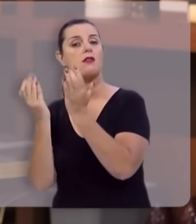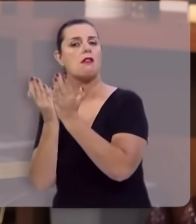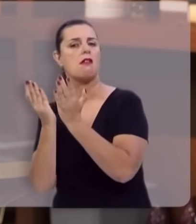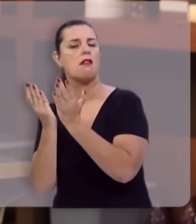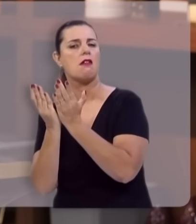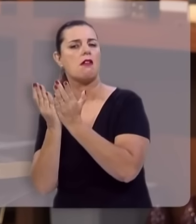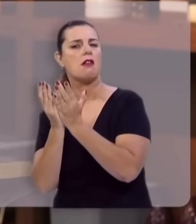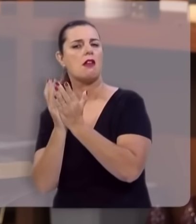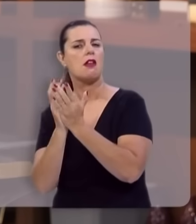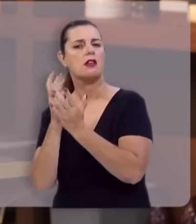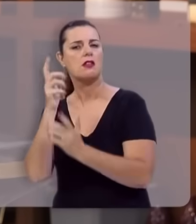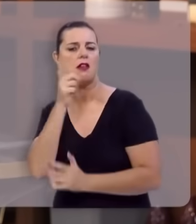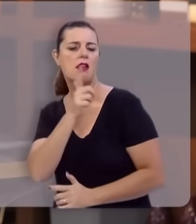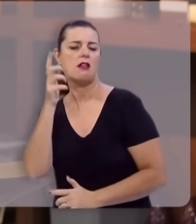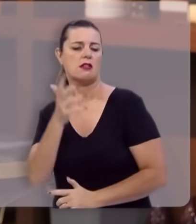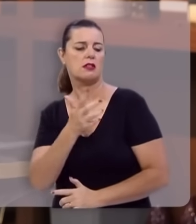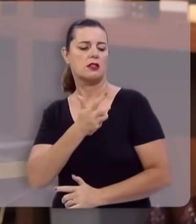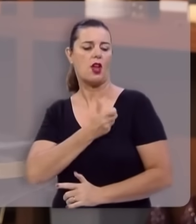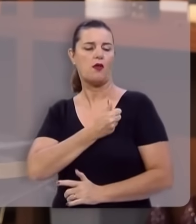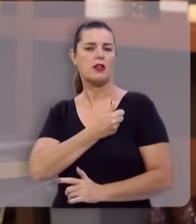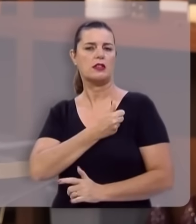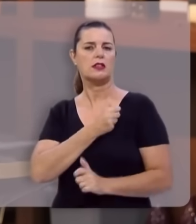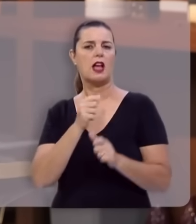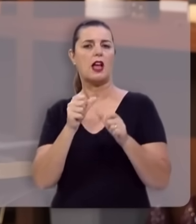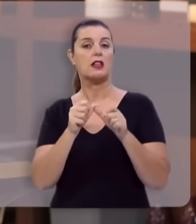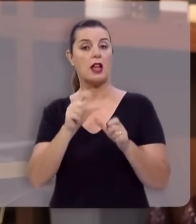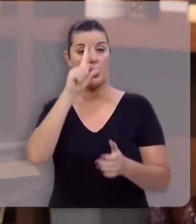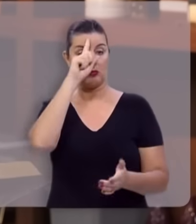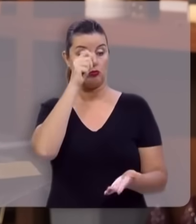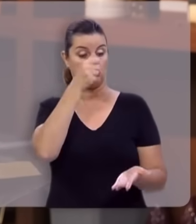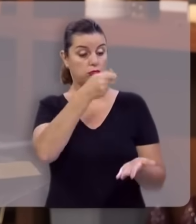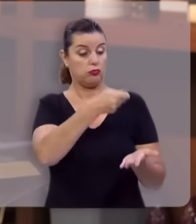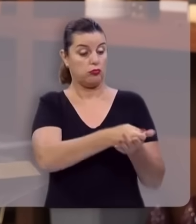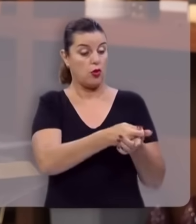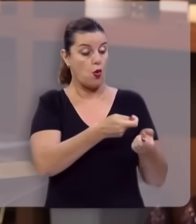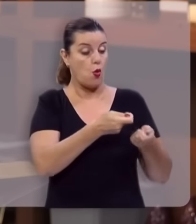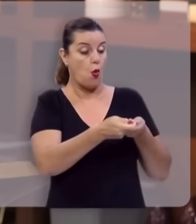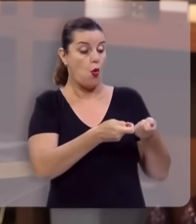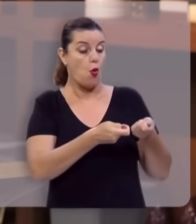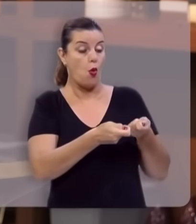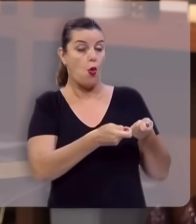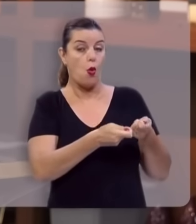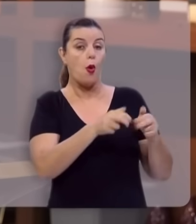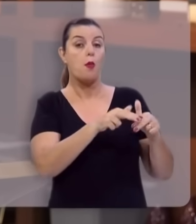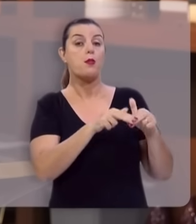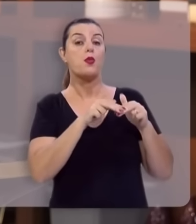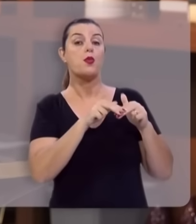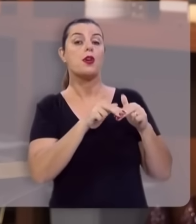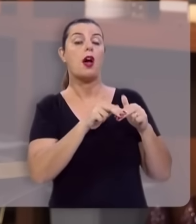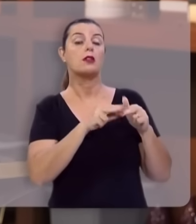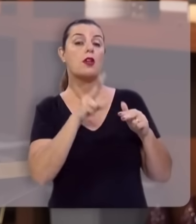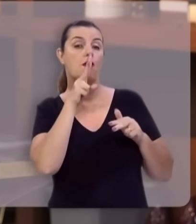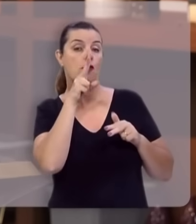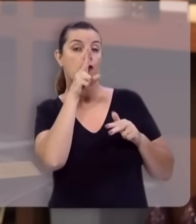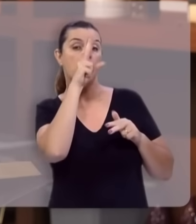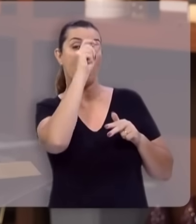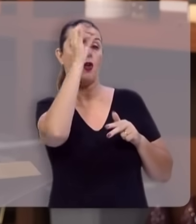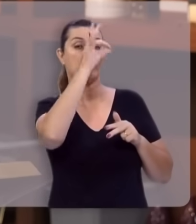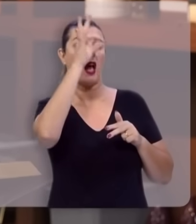regeneração, ele está sob o domínio, o controle de forças